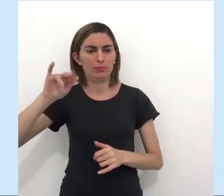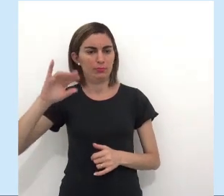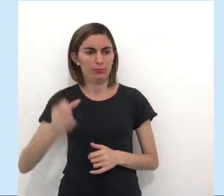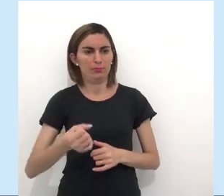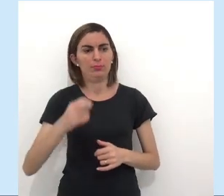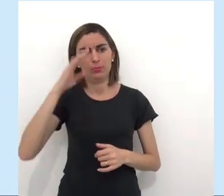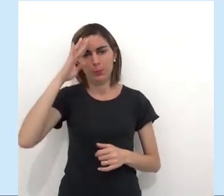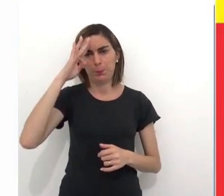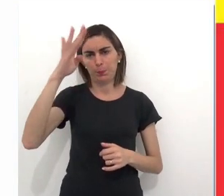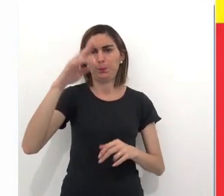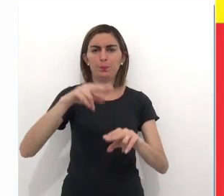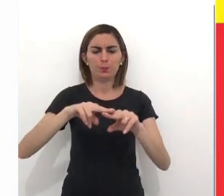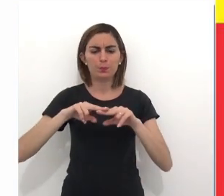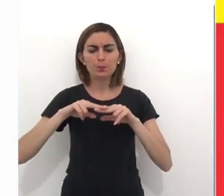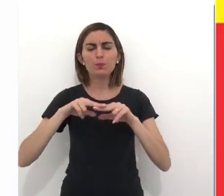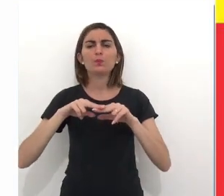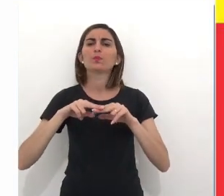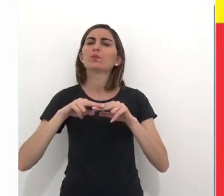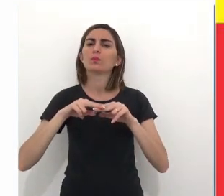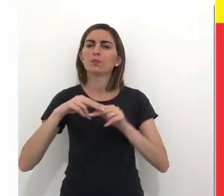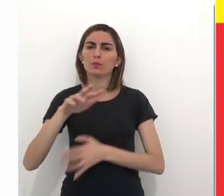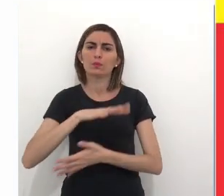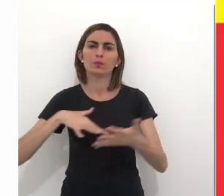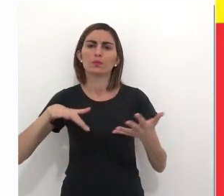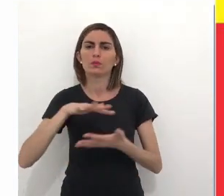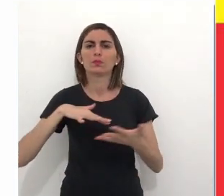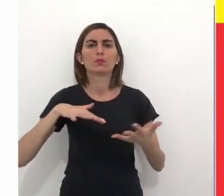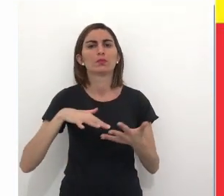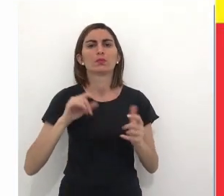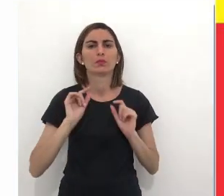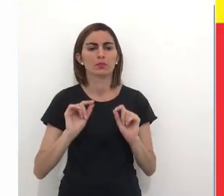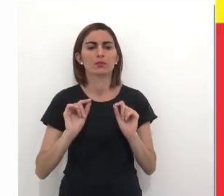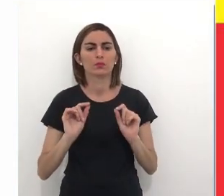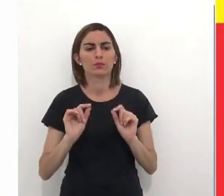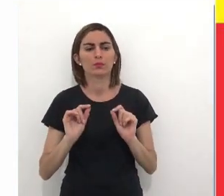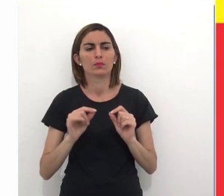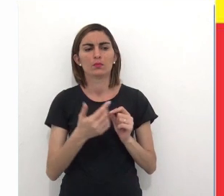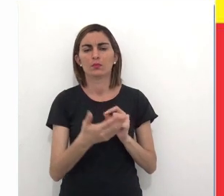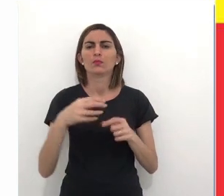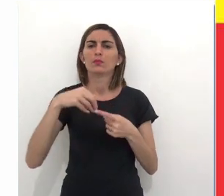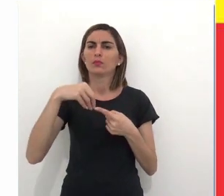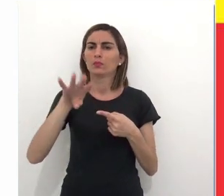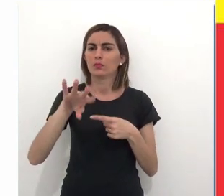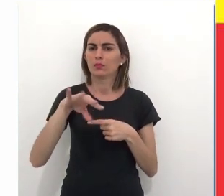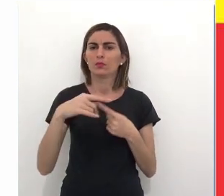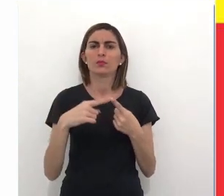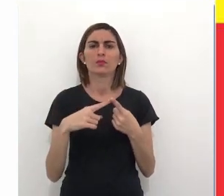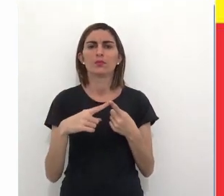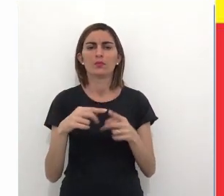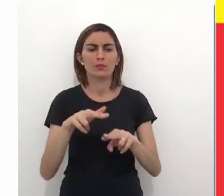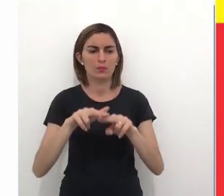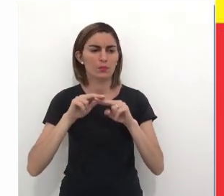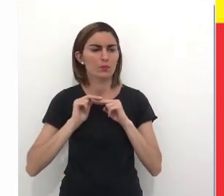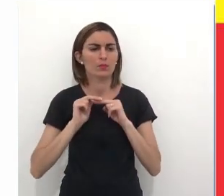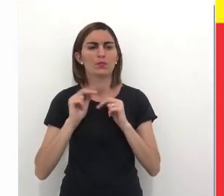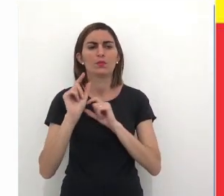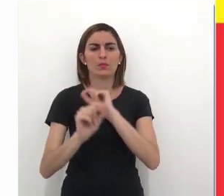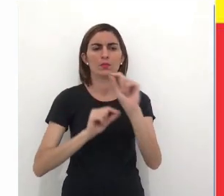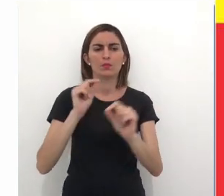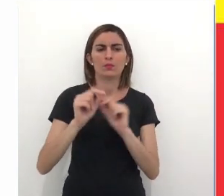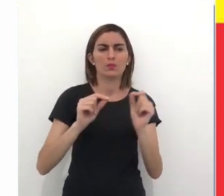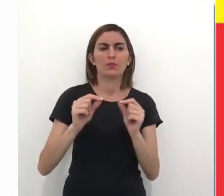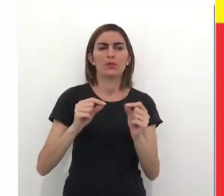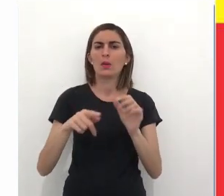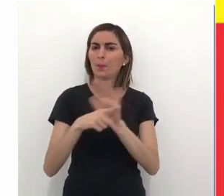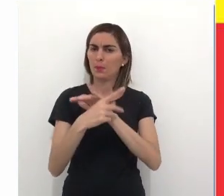freguesia de Carrancas. Principais causas da revolta das Carrancas. Podemos citar como causas